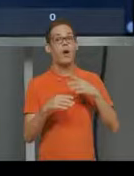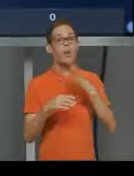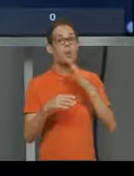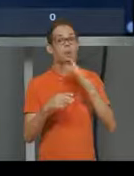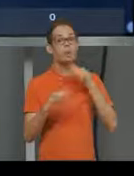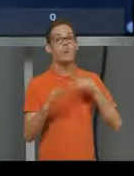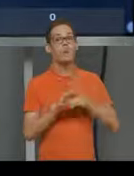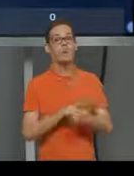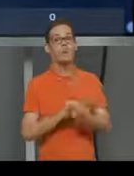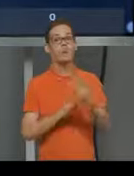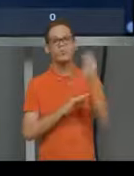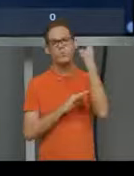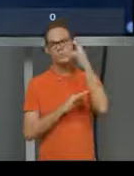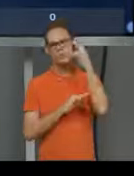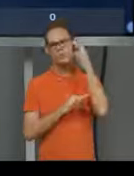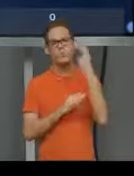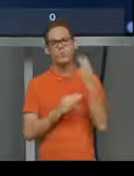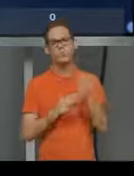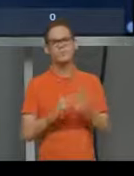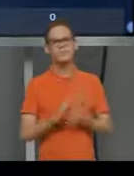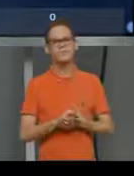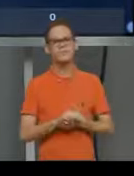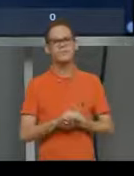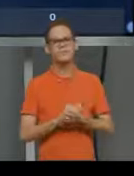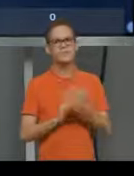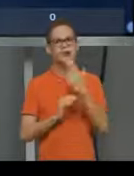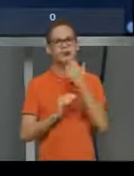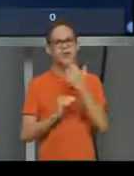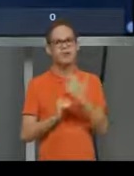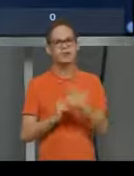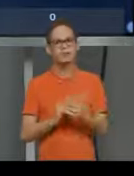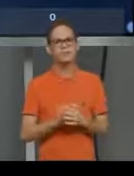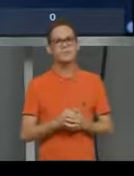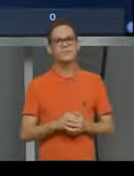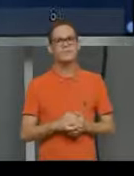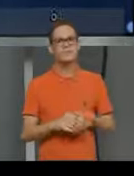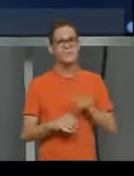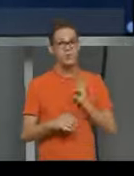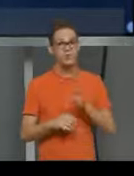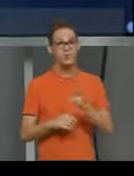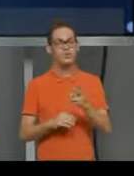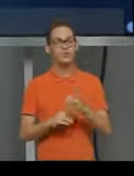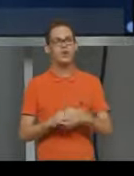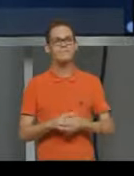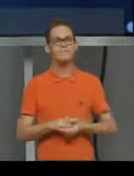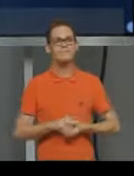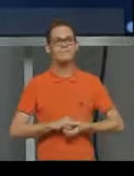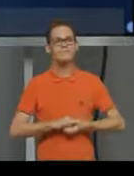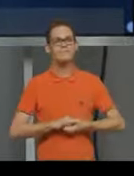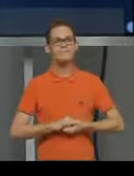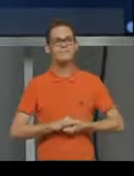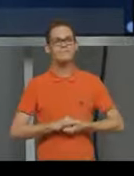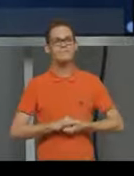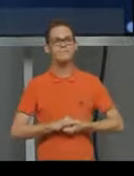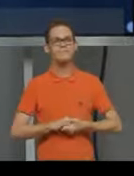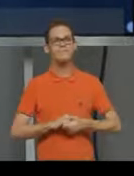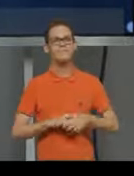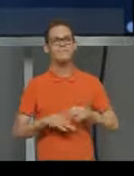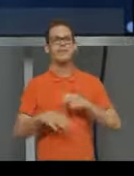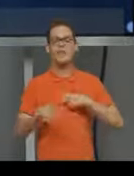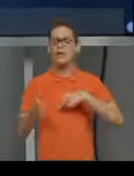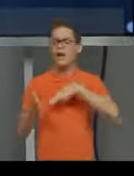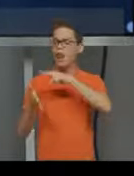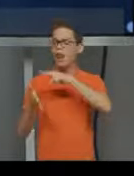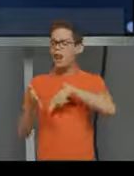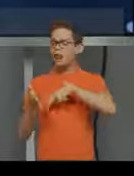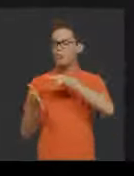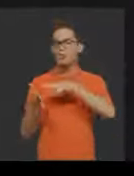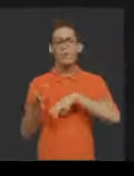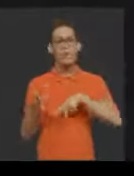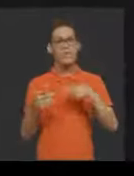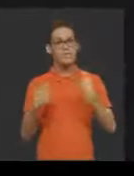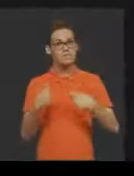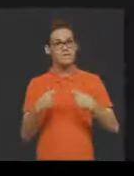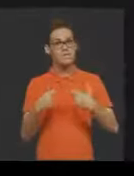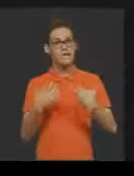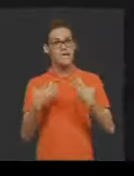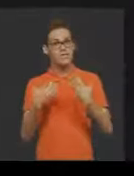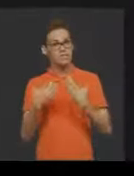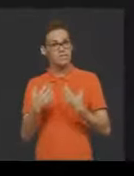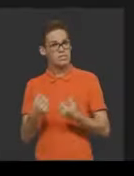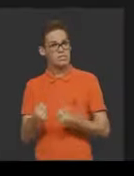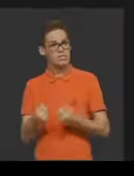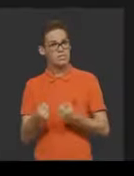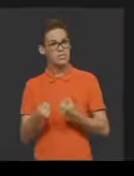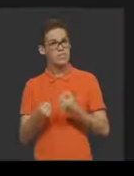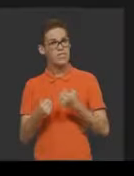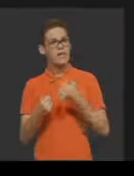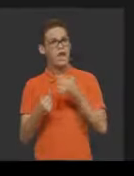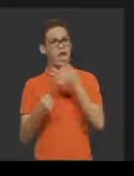né? Isso. É isso aí. Ótimo. Então vamos em frente. O leitor tem que assumir uma posição